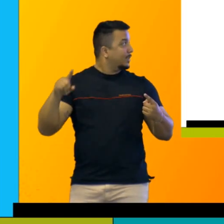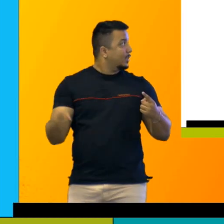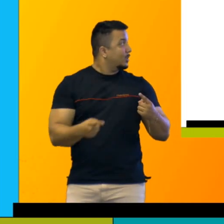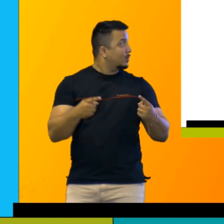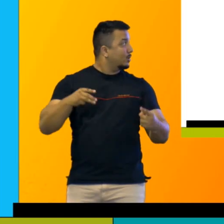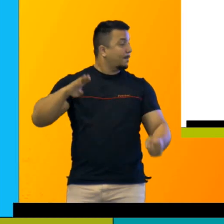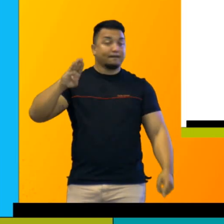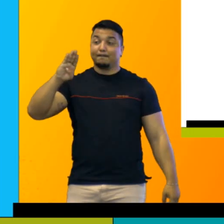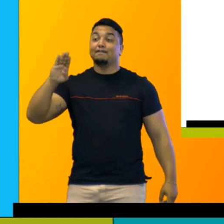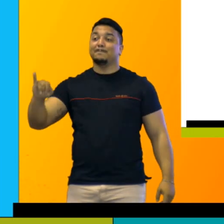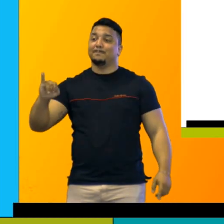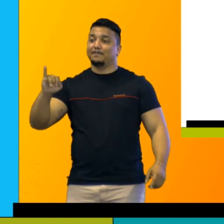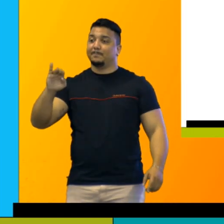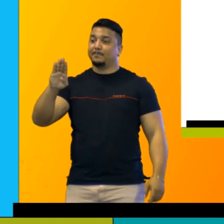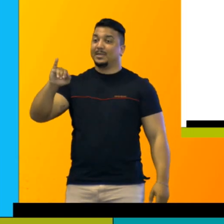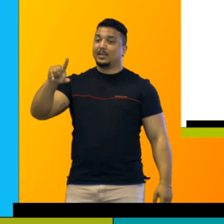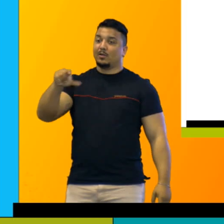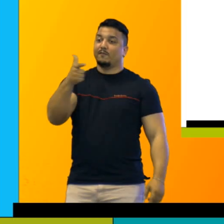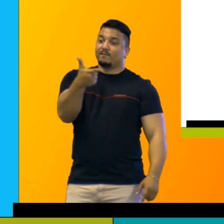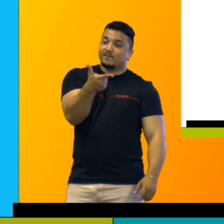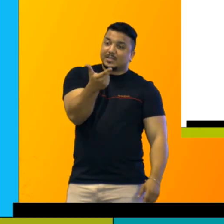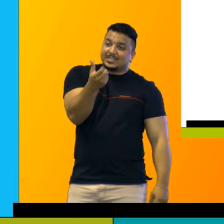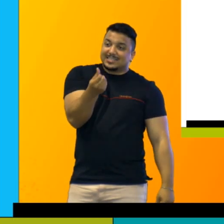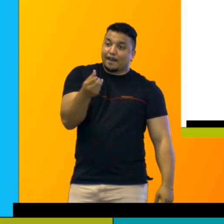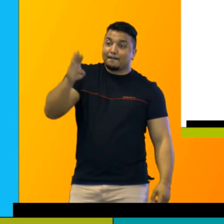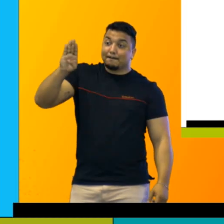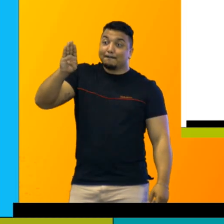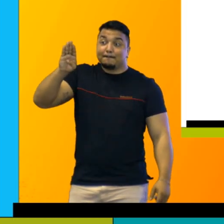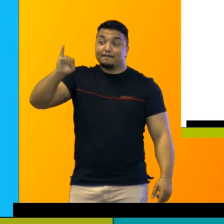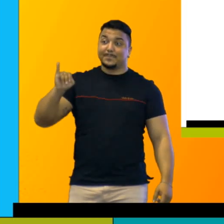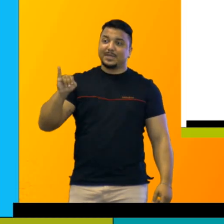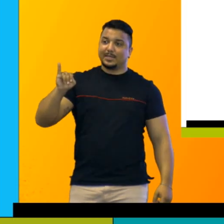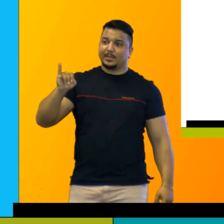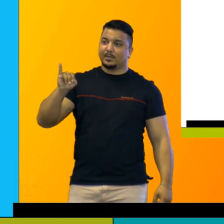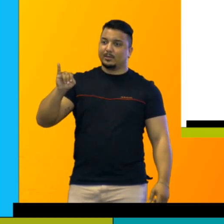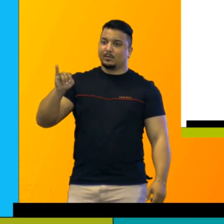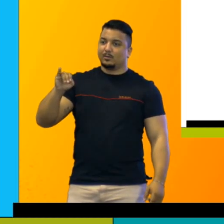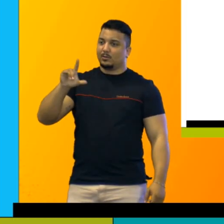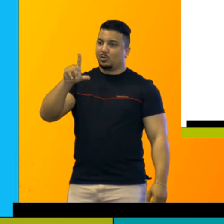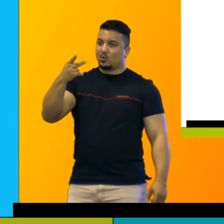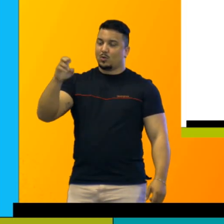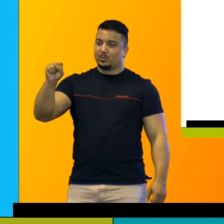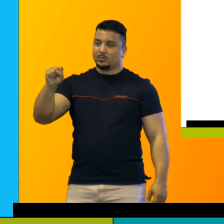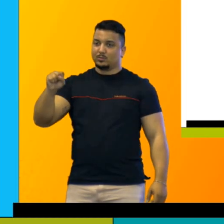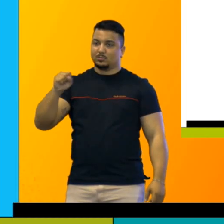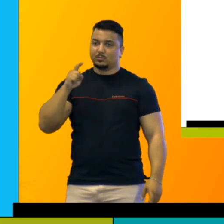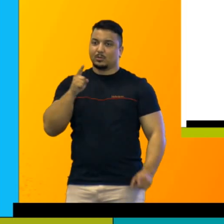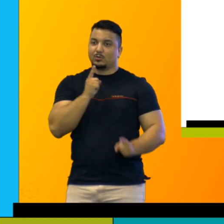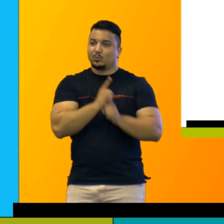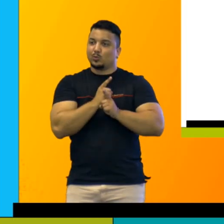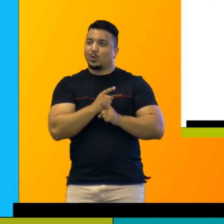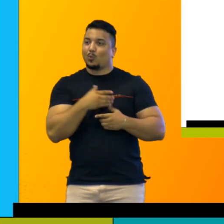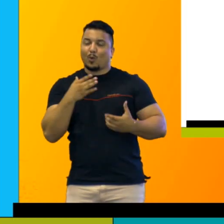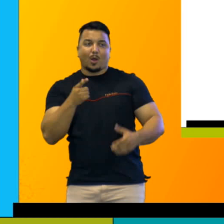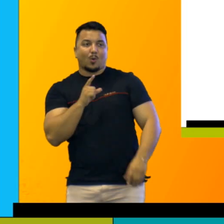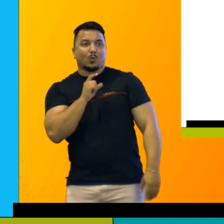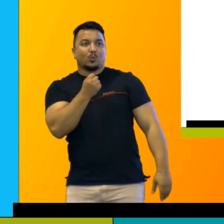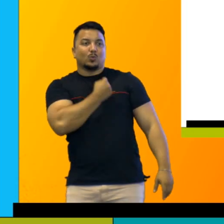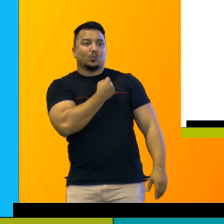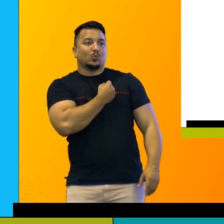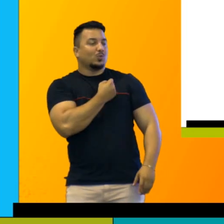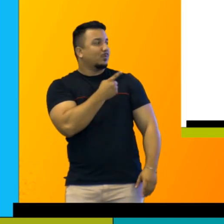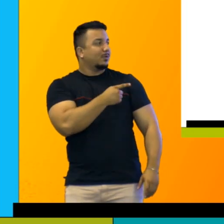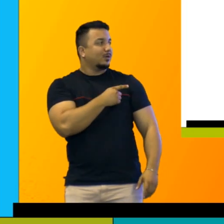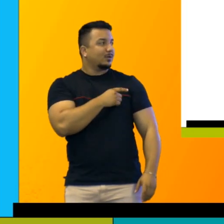milhão, bilhão, 26 bilhões. Teve uma questão do Enem que era só para dizer, falar o número